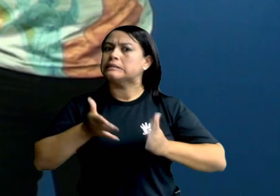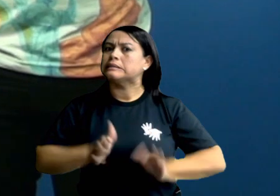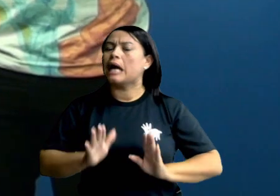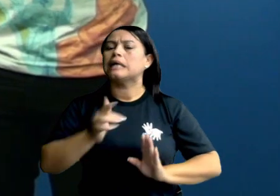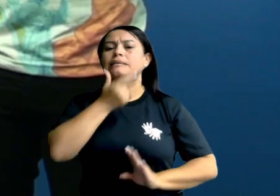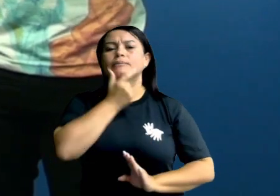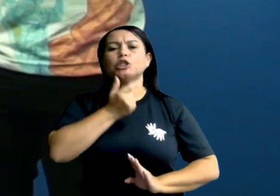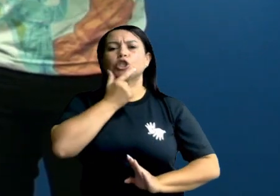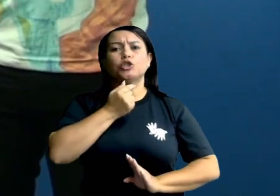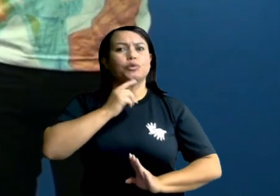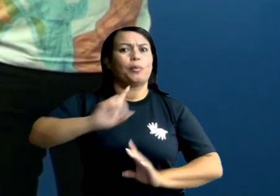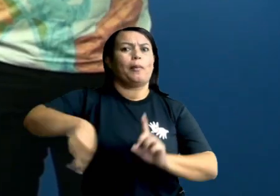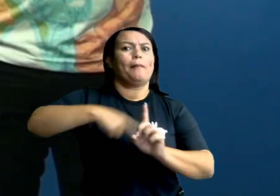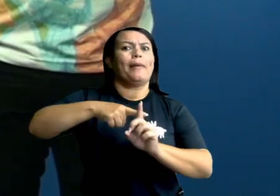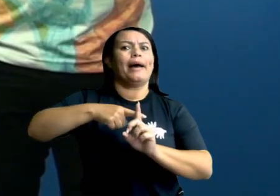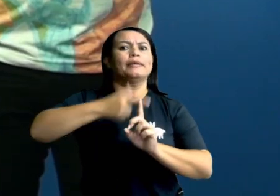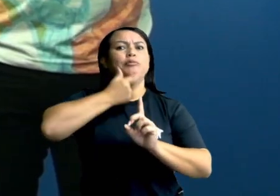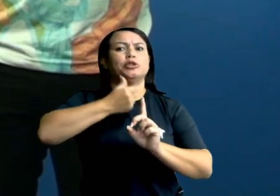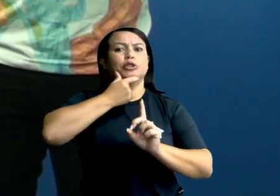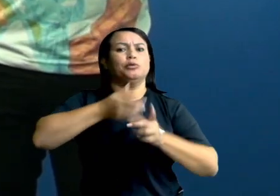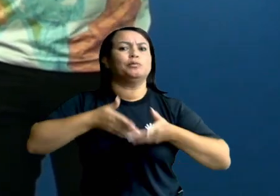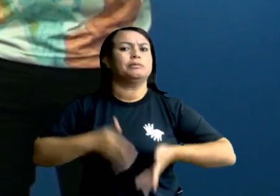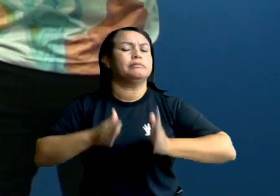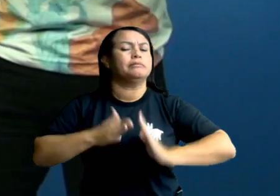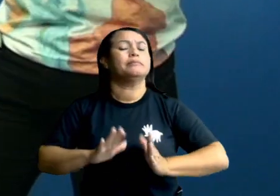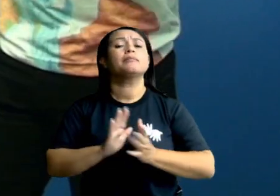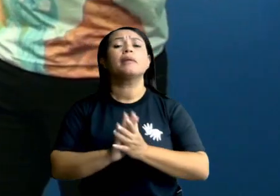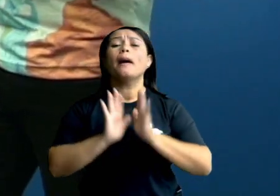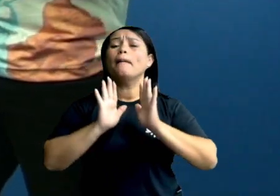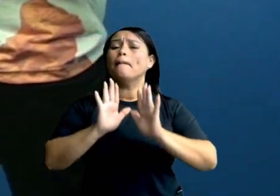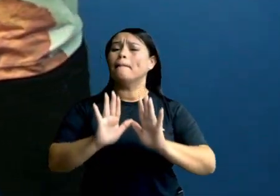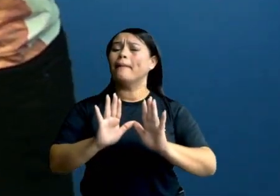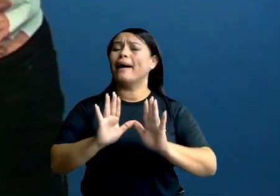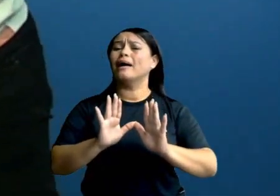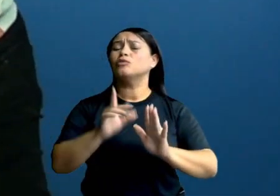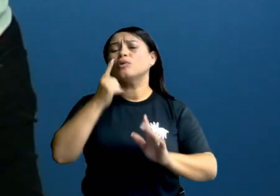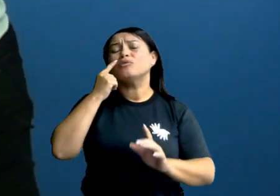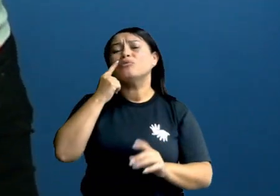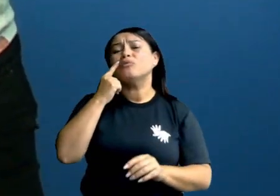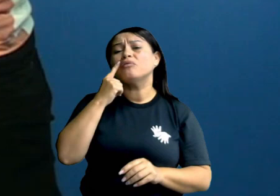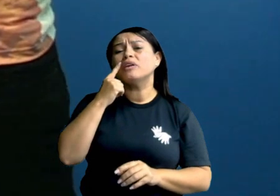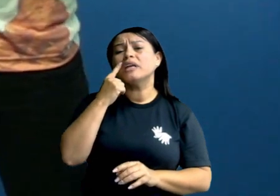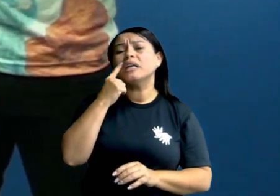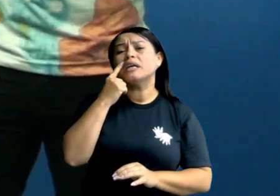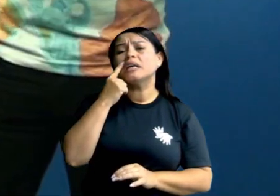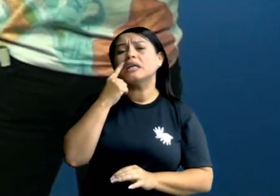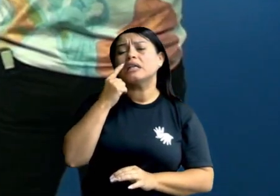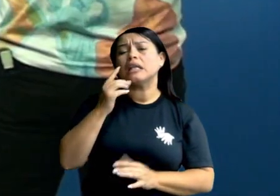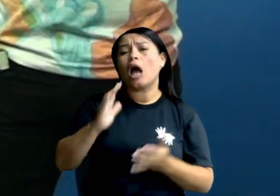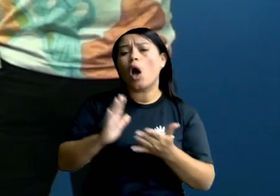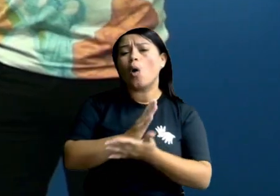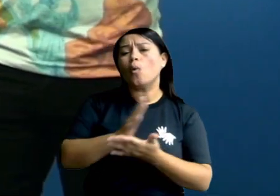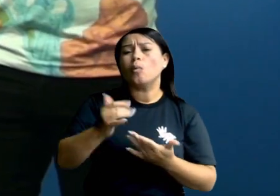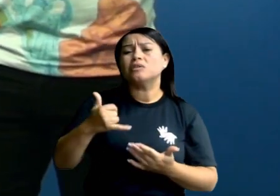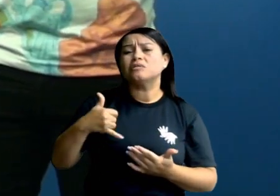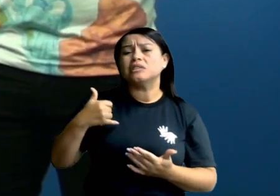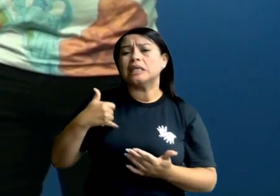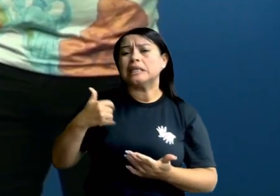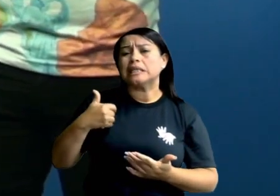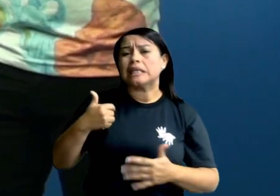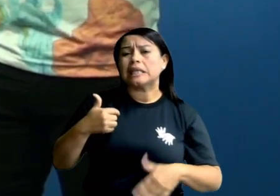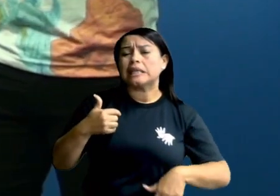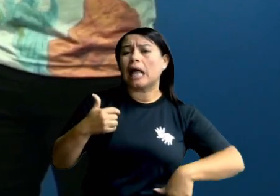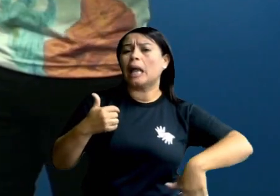sexo masculino no Brasil. Porém, quando chega nas faixas etárias mais acima, né, ou seja, as faixas etárias com